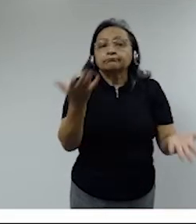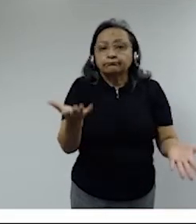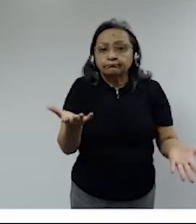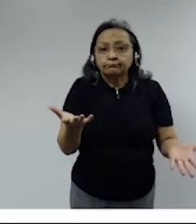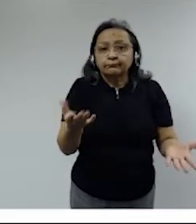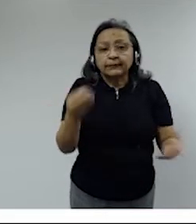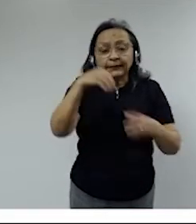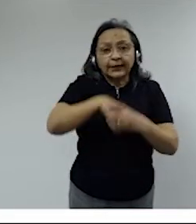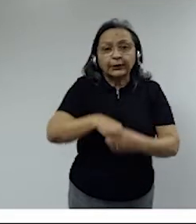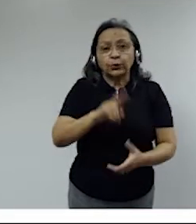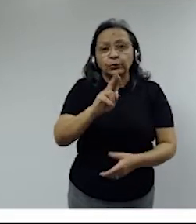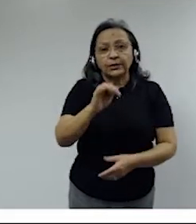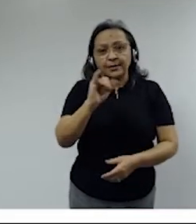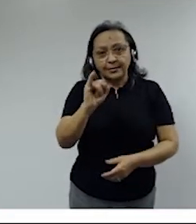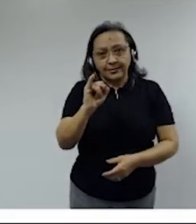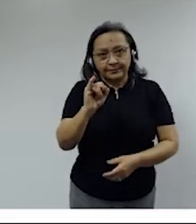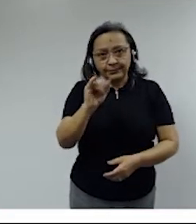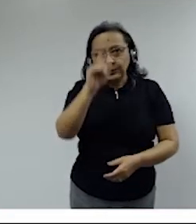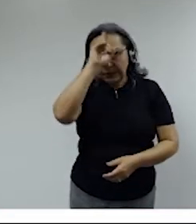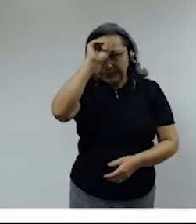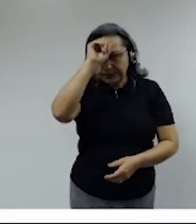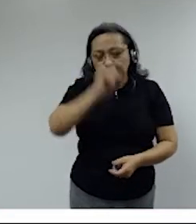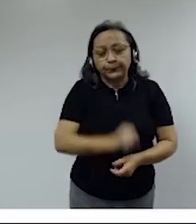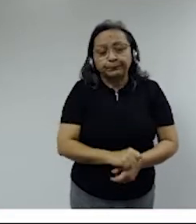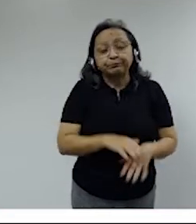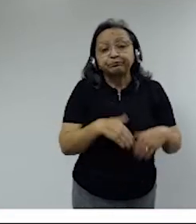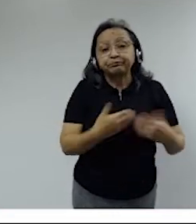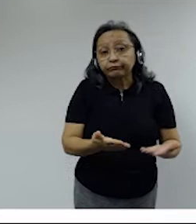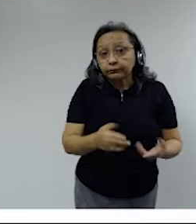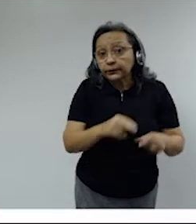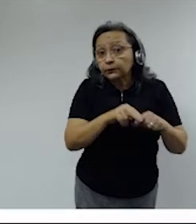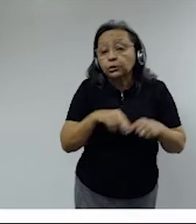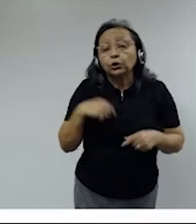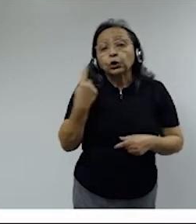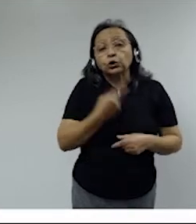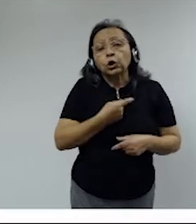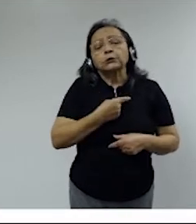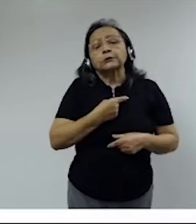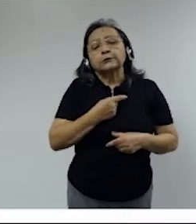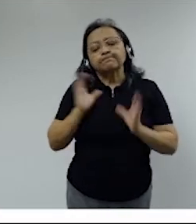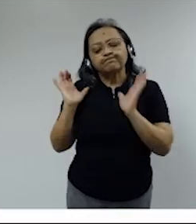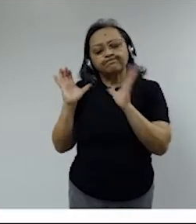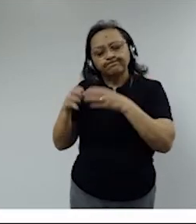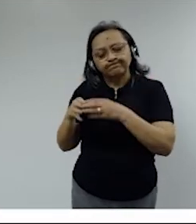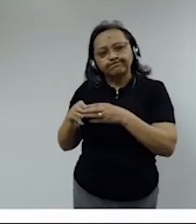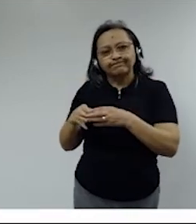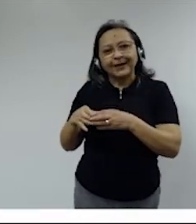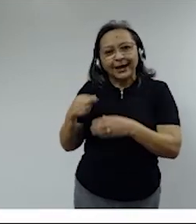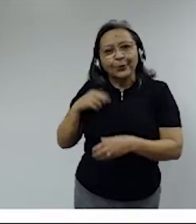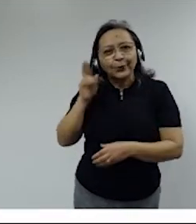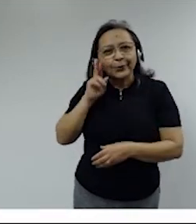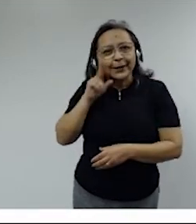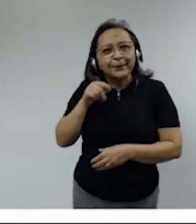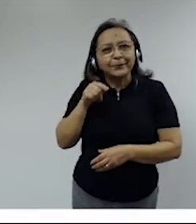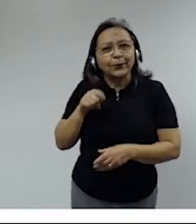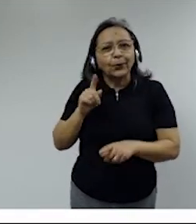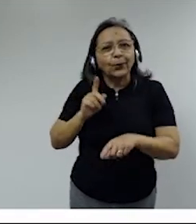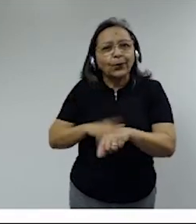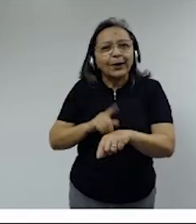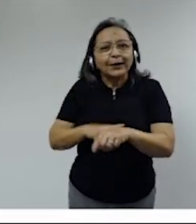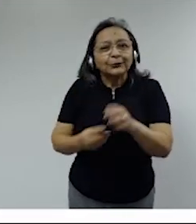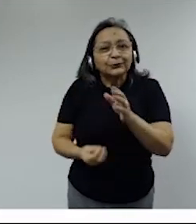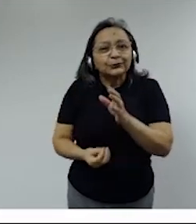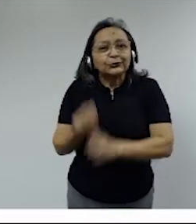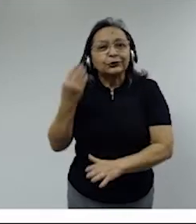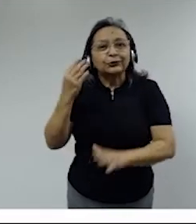ventiladores nas UTIs e de acesso a UTIs. Bom, com isso, nós começamos e eu me lembro muito bem quando surgiu